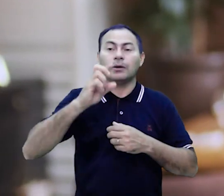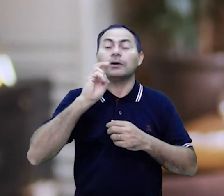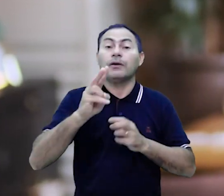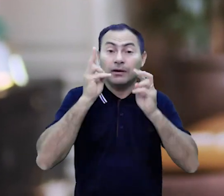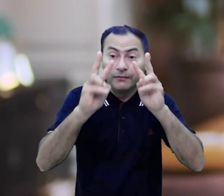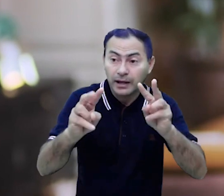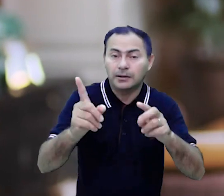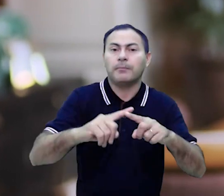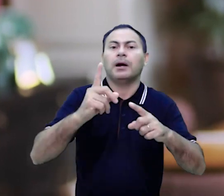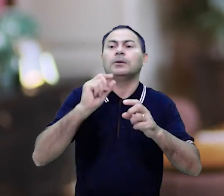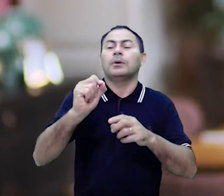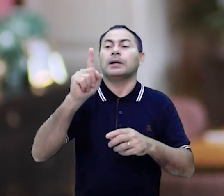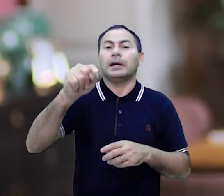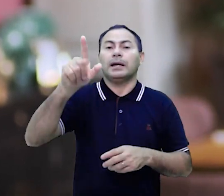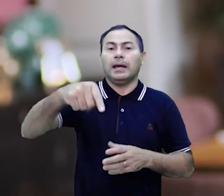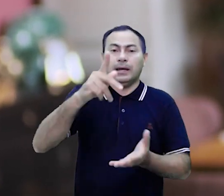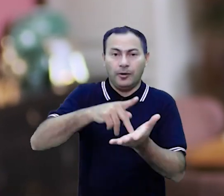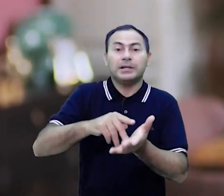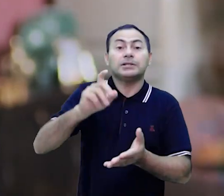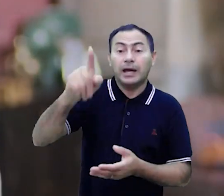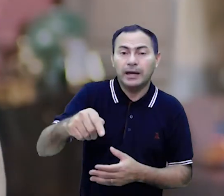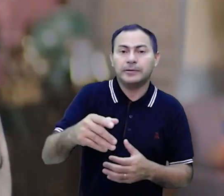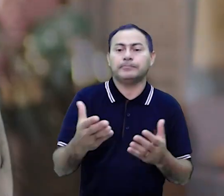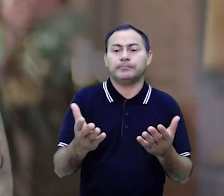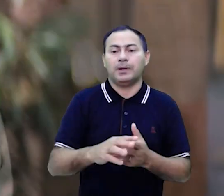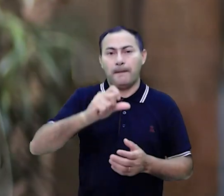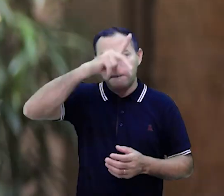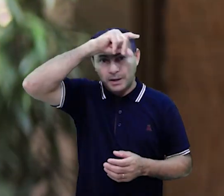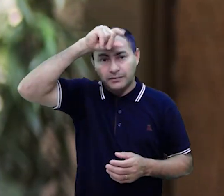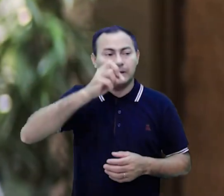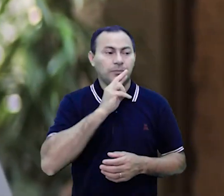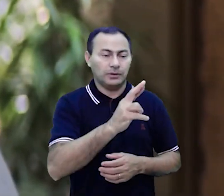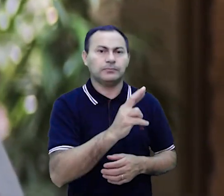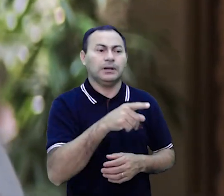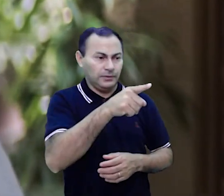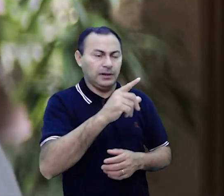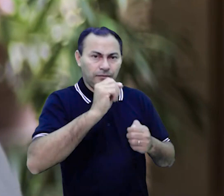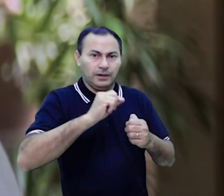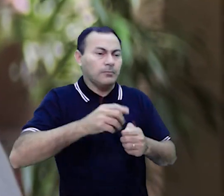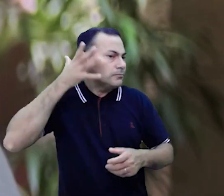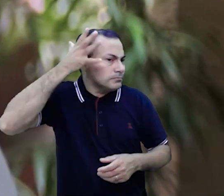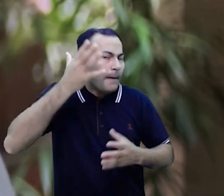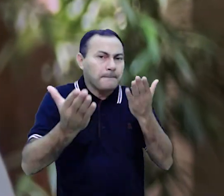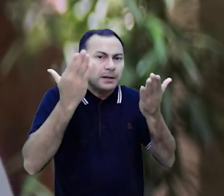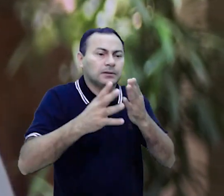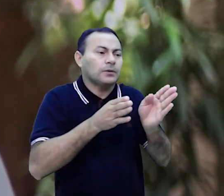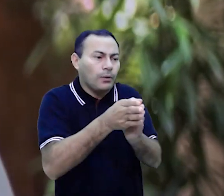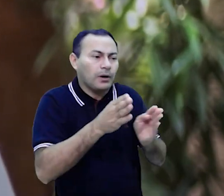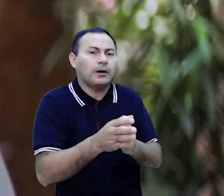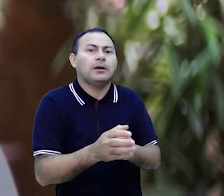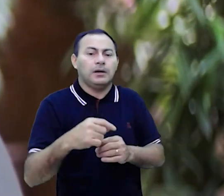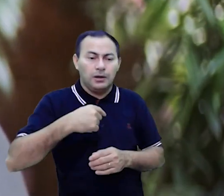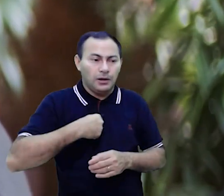chame as pessoas pelo que você vê nelas, mas pelo que elas realmente são. O prefeito respondeu: se você fizer um sermão